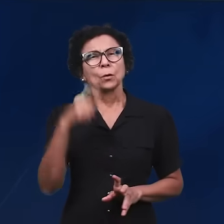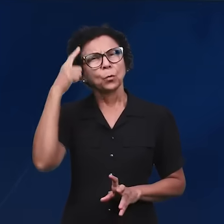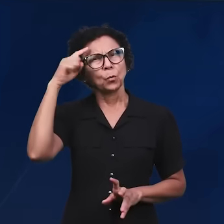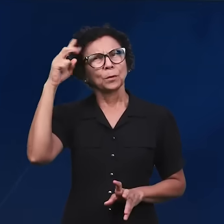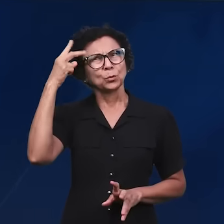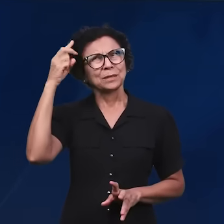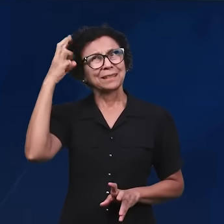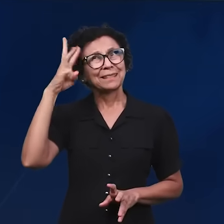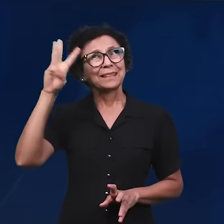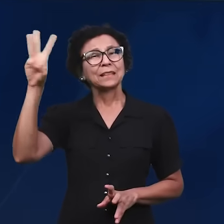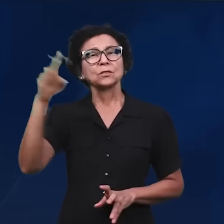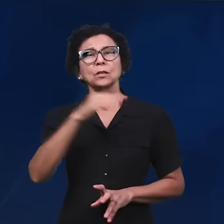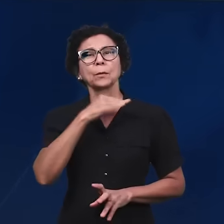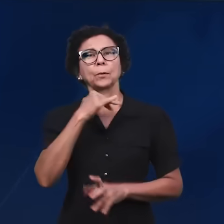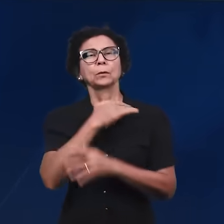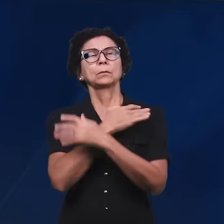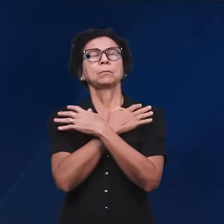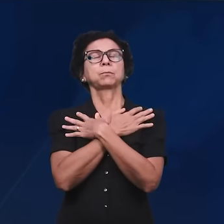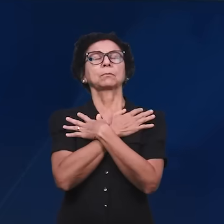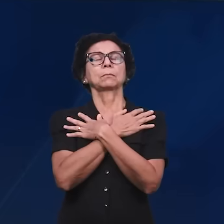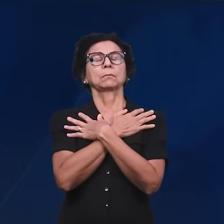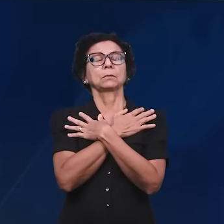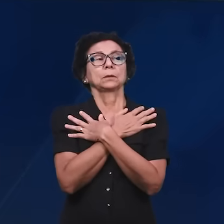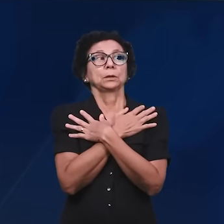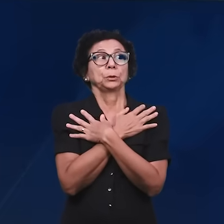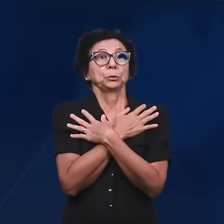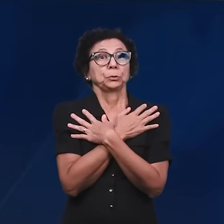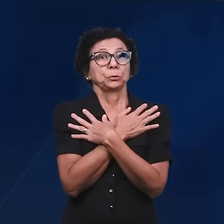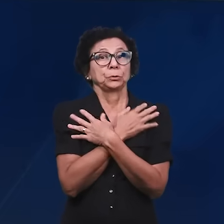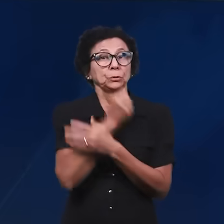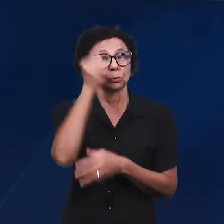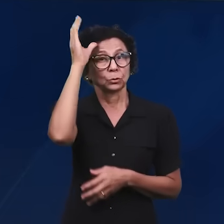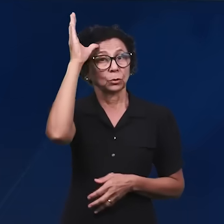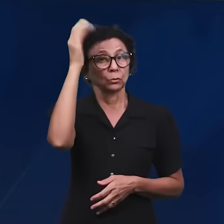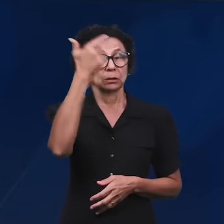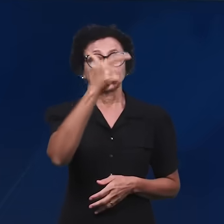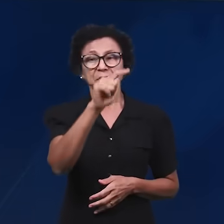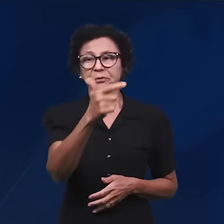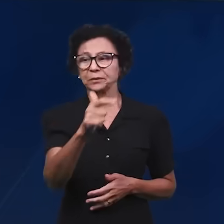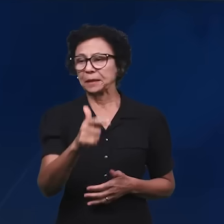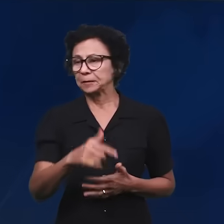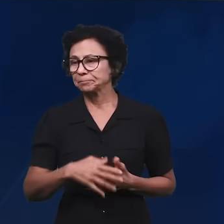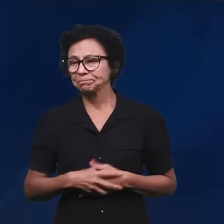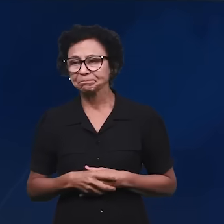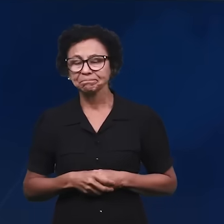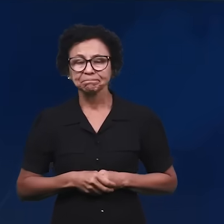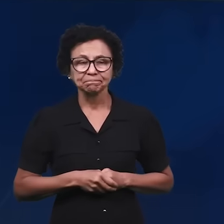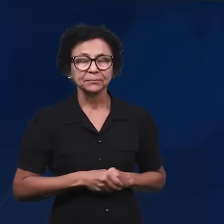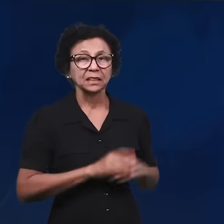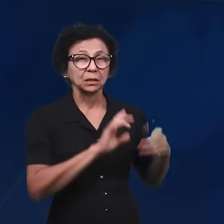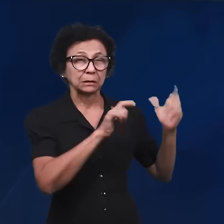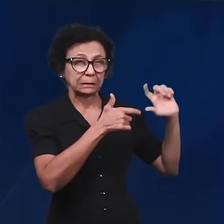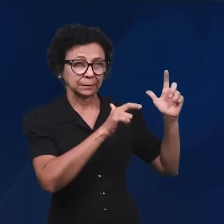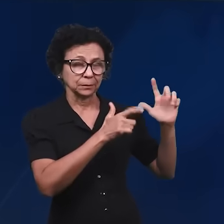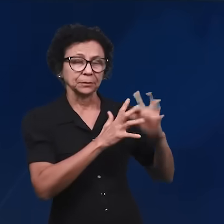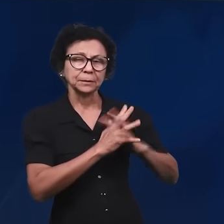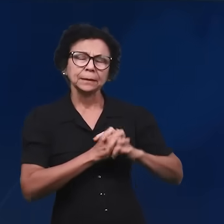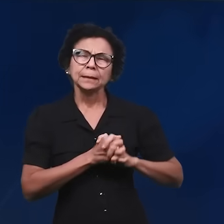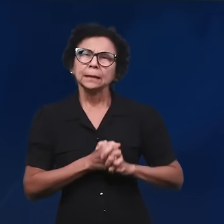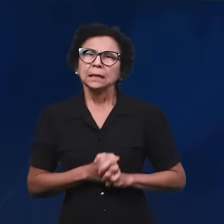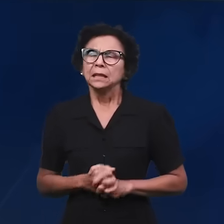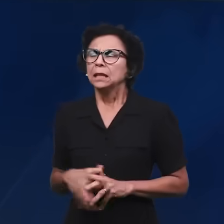pessoa ressuscitar, não tinha mais jeito para nada. Eles tinham essa tradição, né? Que depois passou o 3º dia, aí Jesus chegou exatamente no 4º